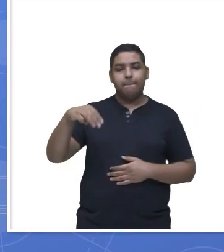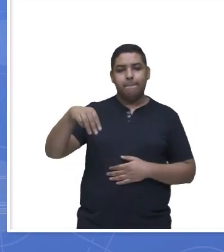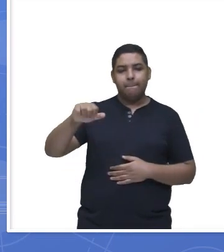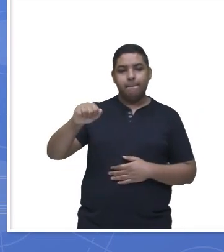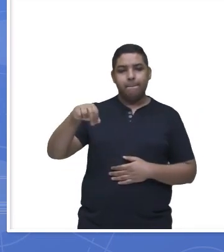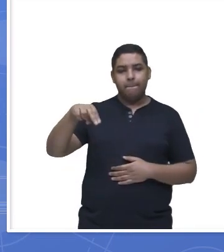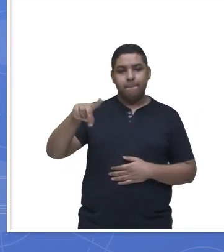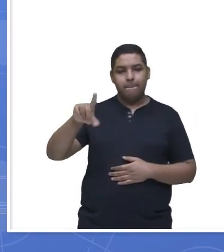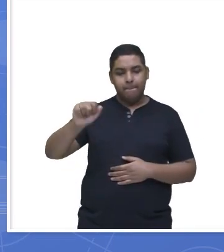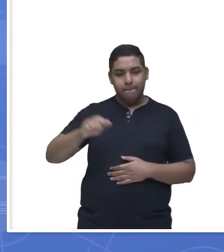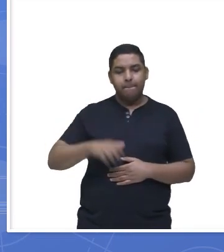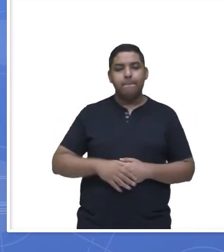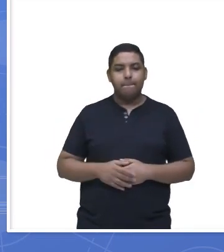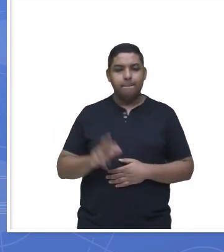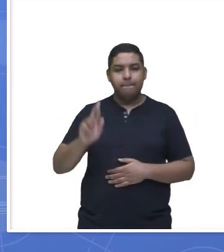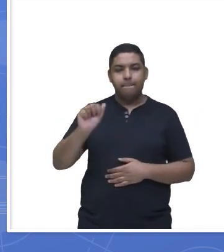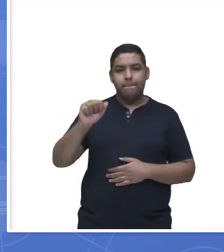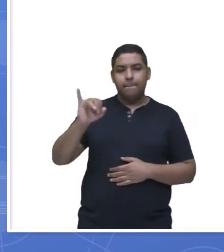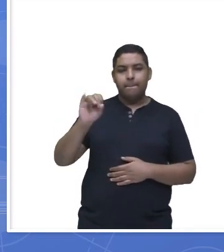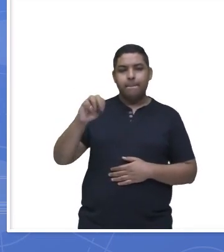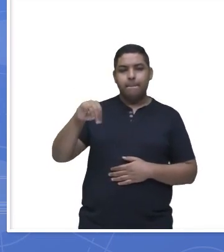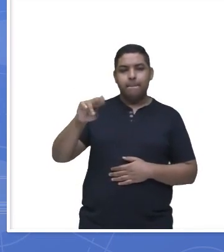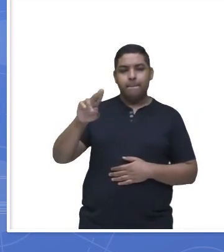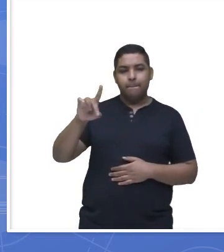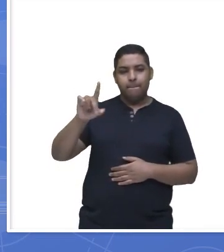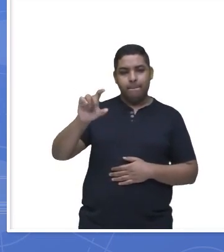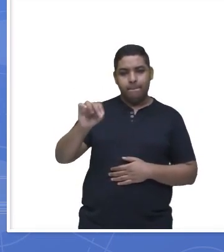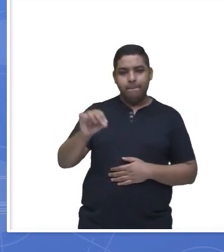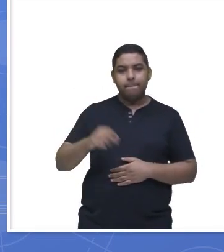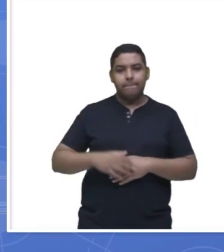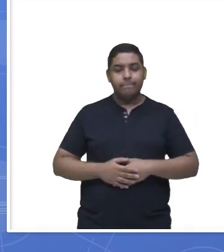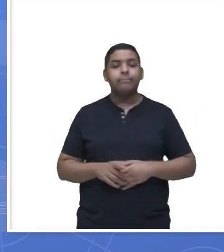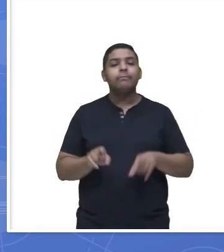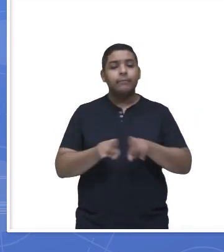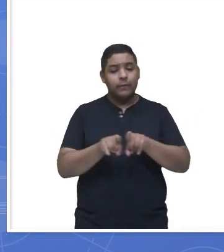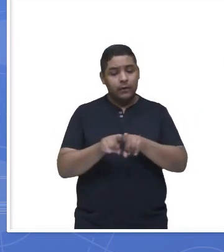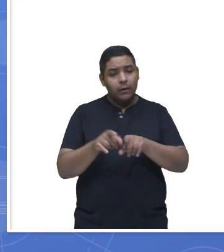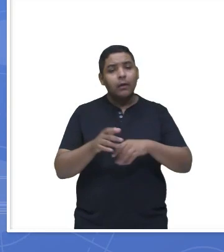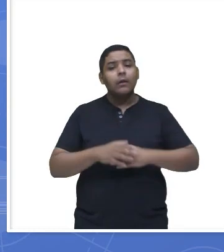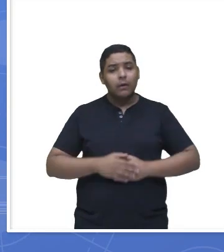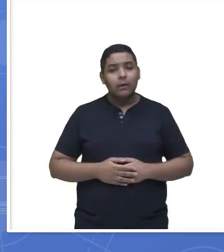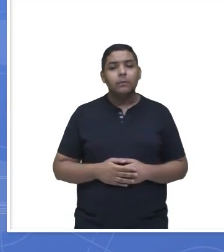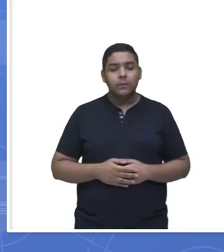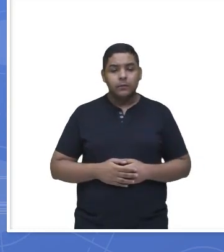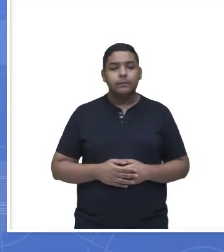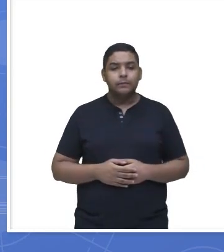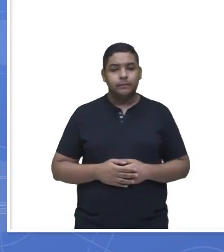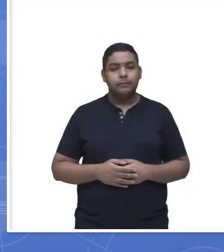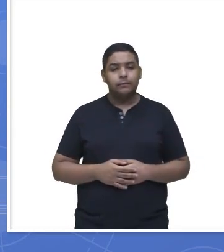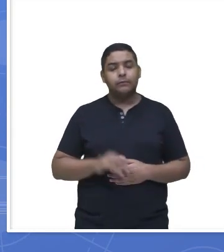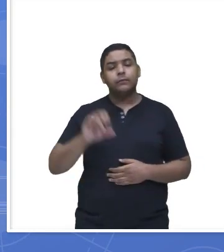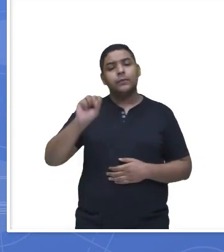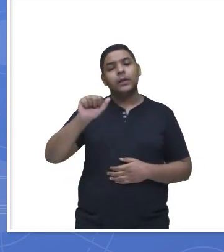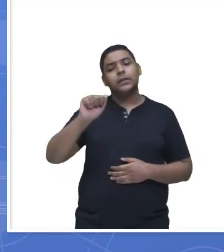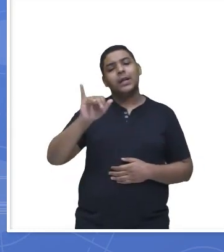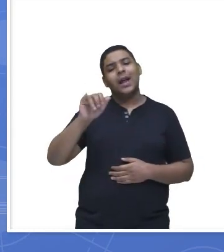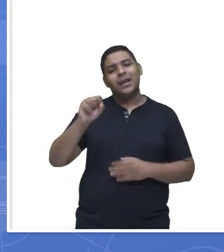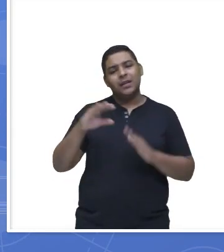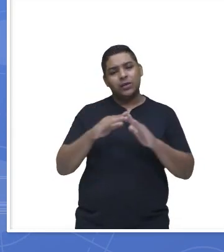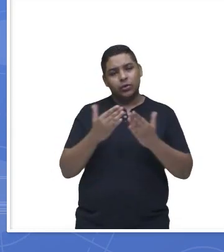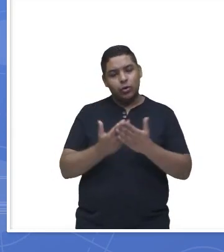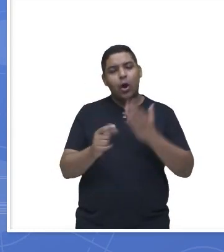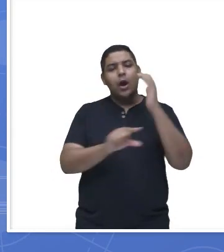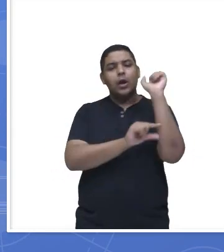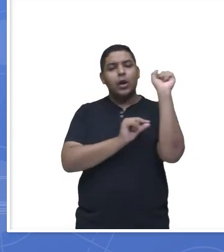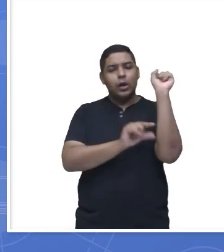Gomes Nogueira, também na letra A. O Elton Araújo, da escola Isaías Vasconcelos de